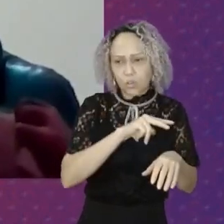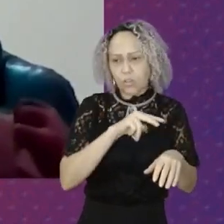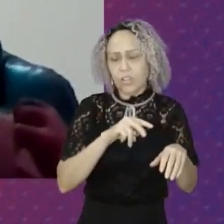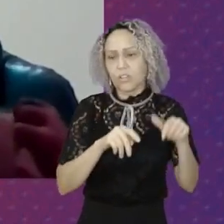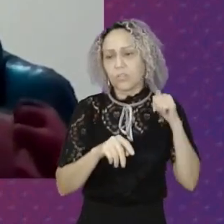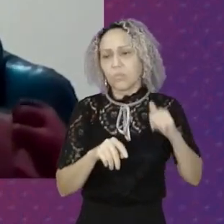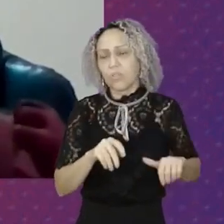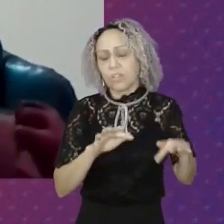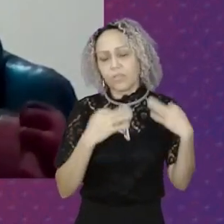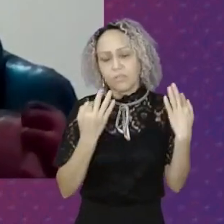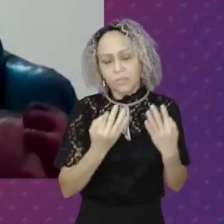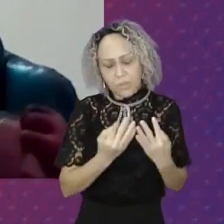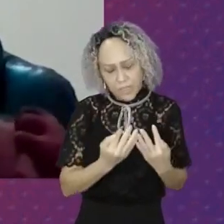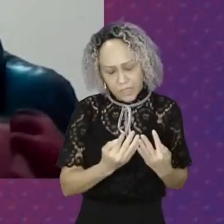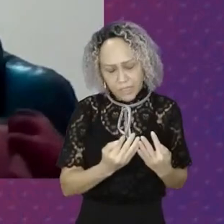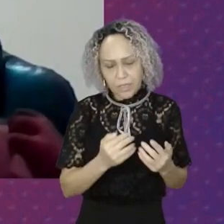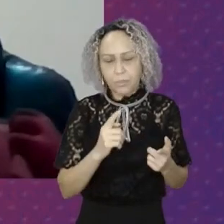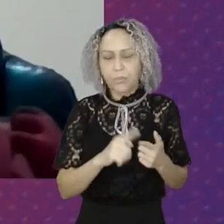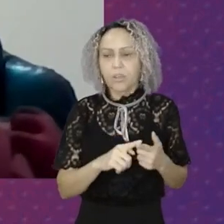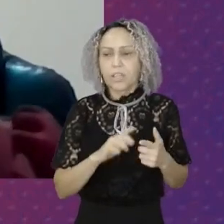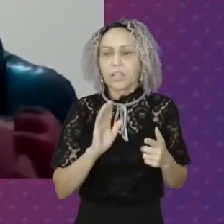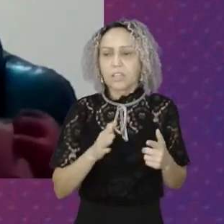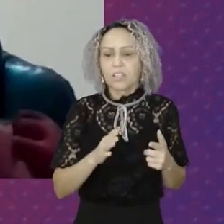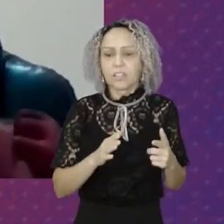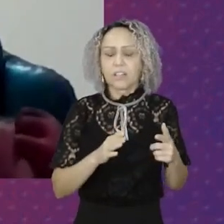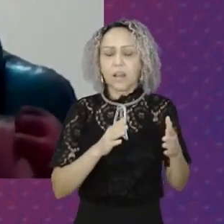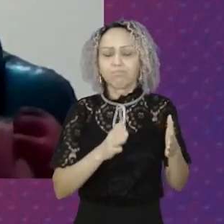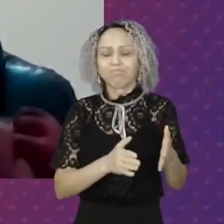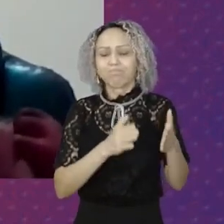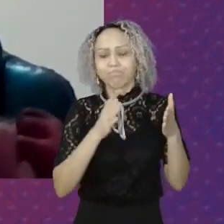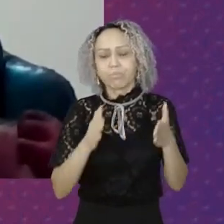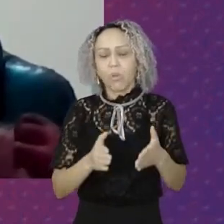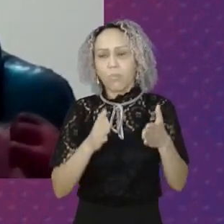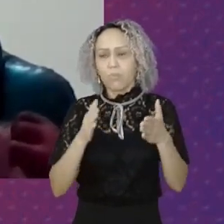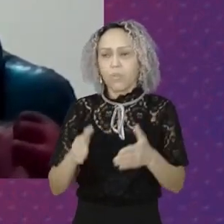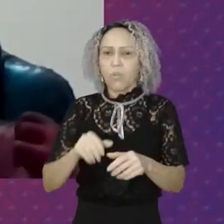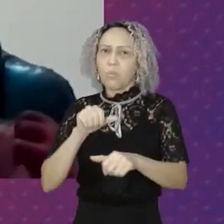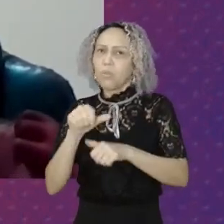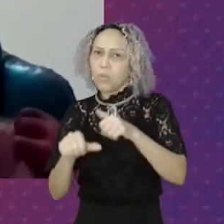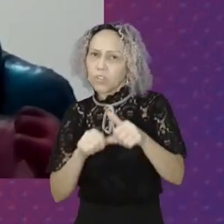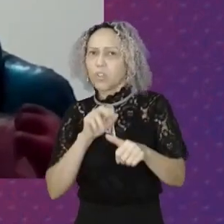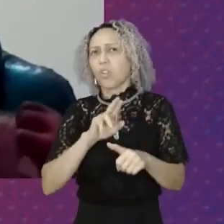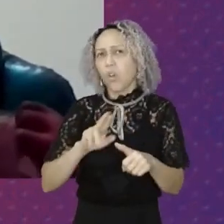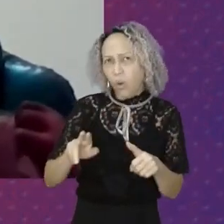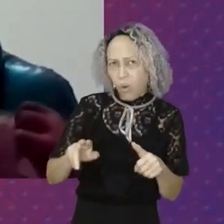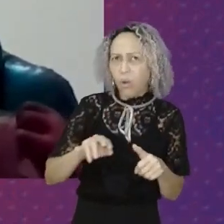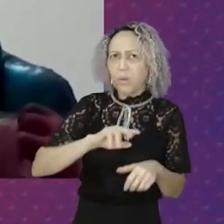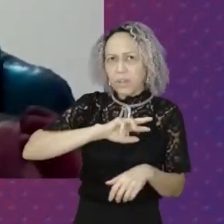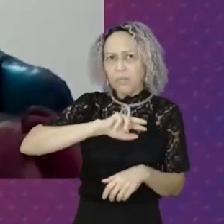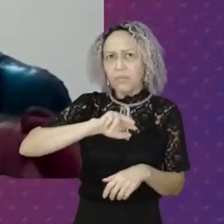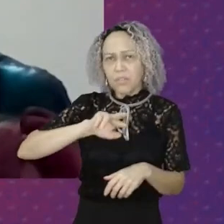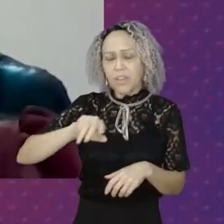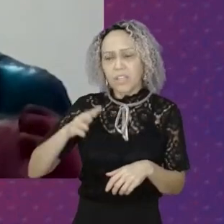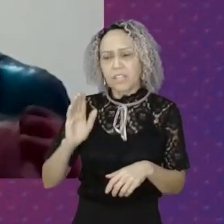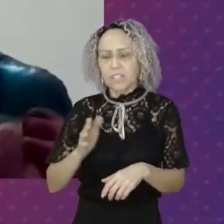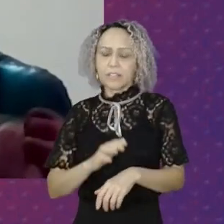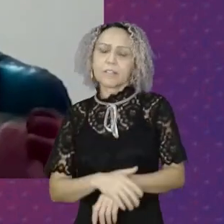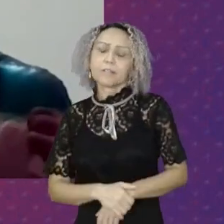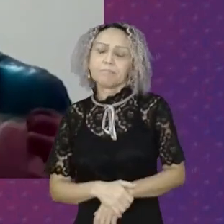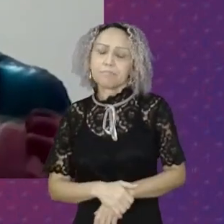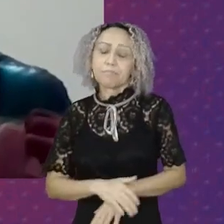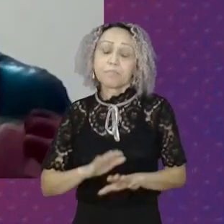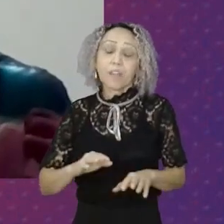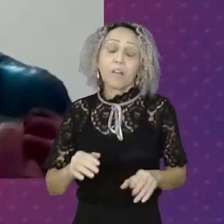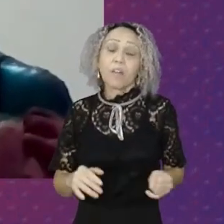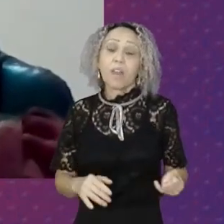passou por diversas mudanças, né, nomenclaturas. Então, eu acho que é importante a